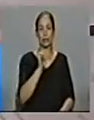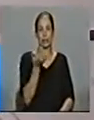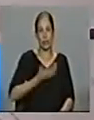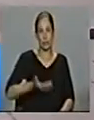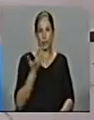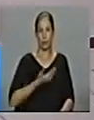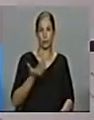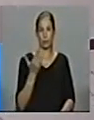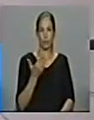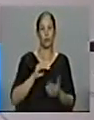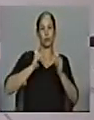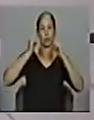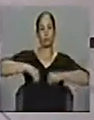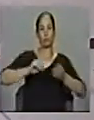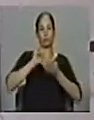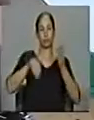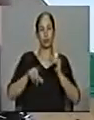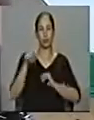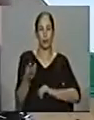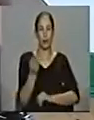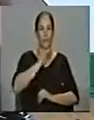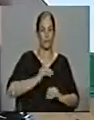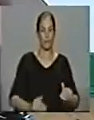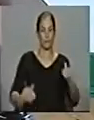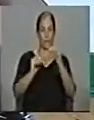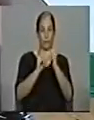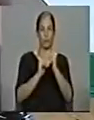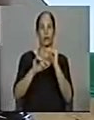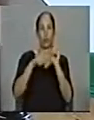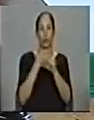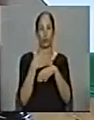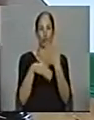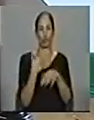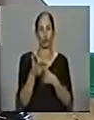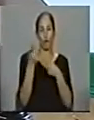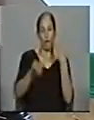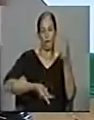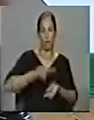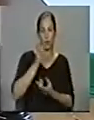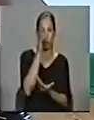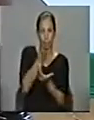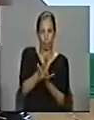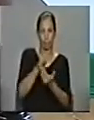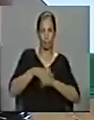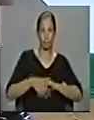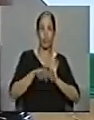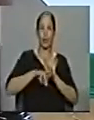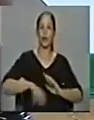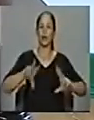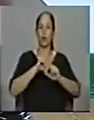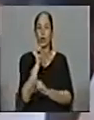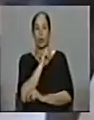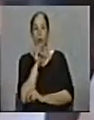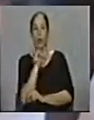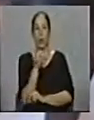equiparação dos níveis remuneratórios e processos de avaliação. As novas regras podem abranger cerca de 500